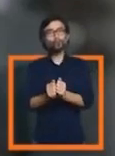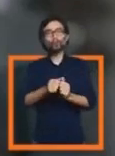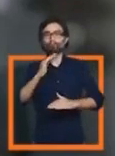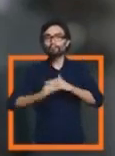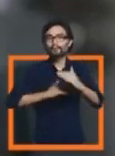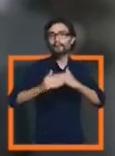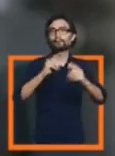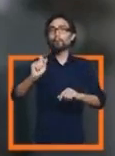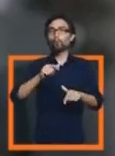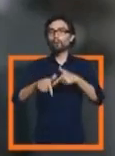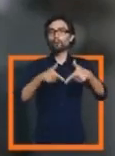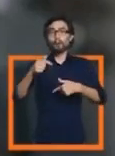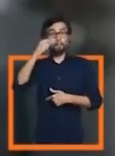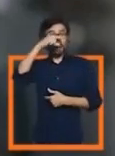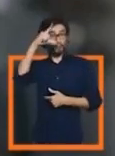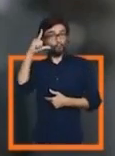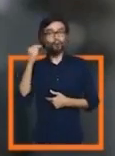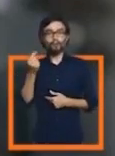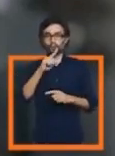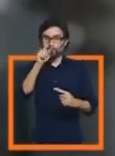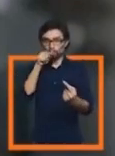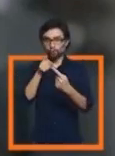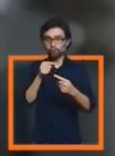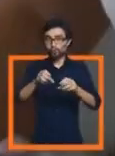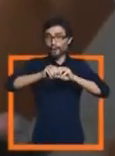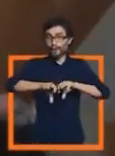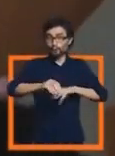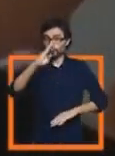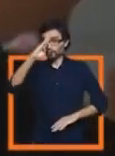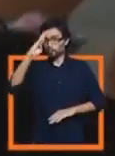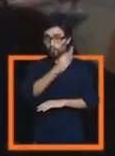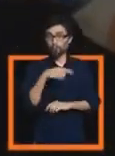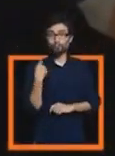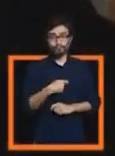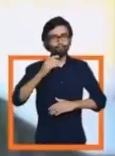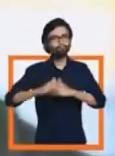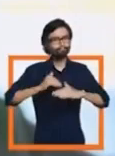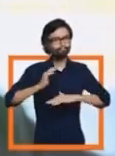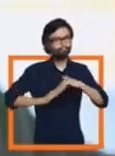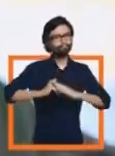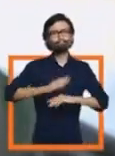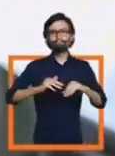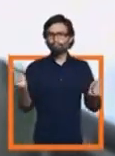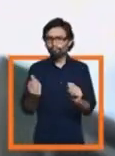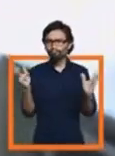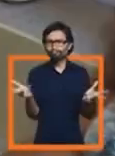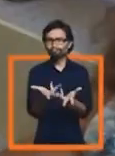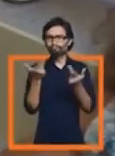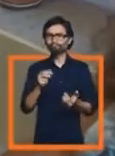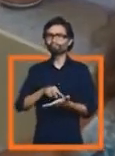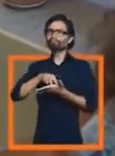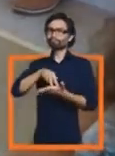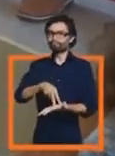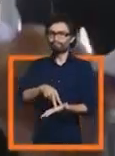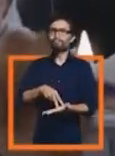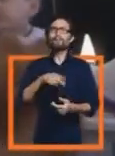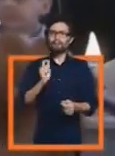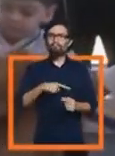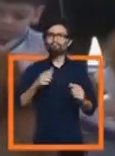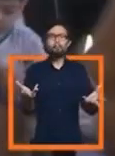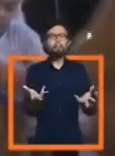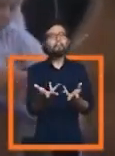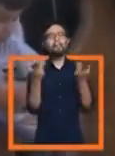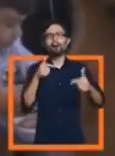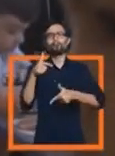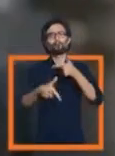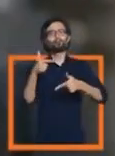desempenho do Márcio França nessa parte da educação é primordial. Ele tem se empenhado bastante, se mostrado bastante presente e eu tô achando